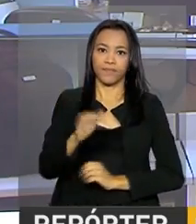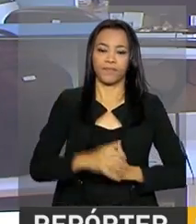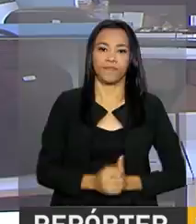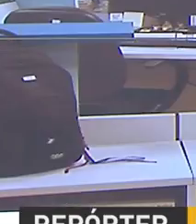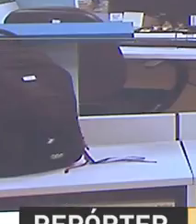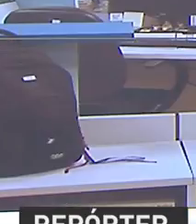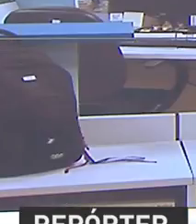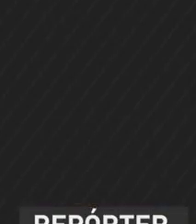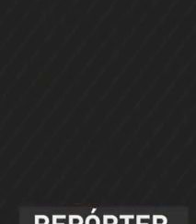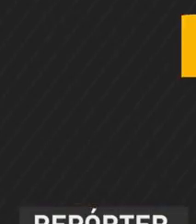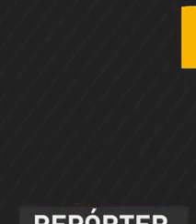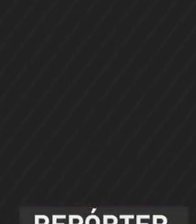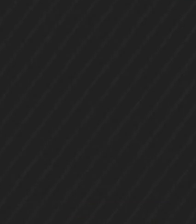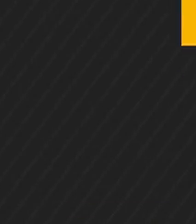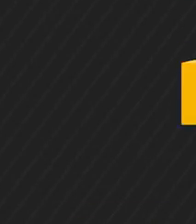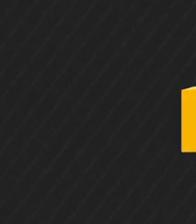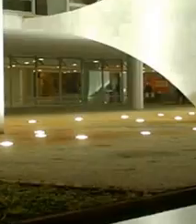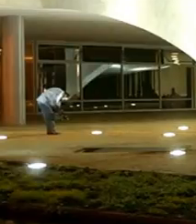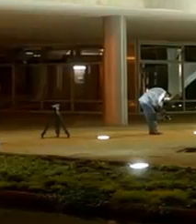Federal